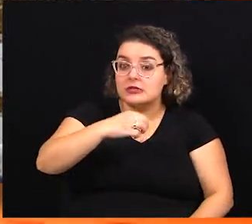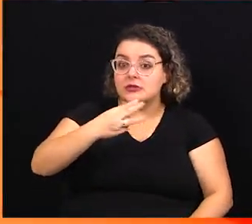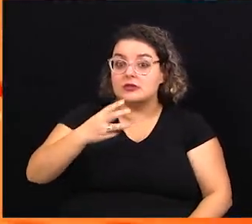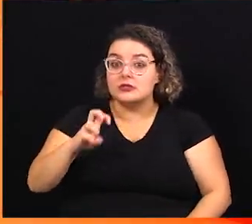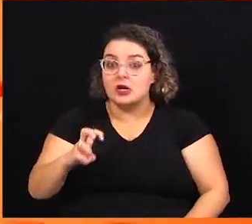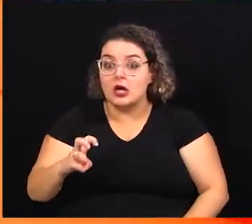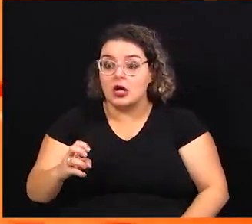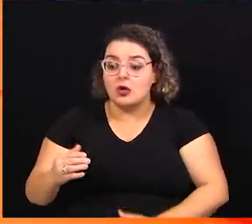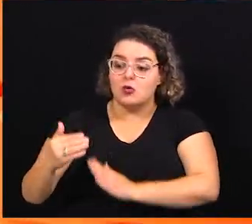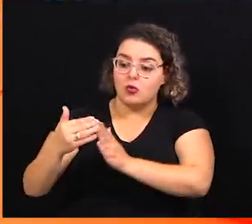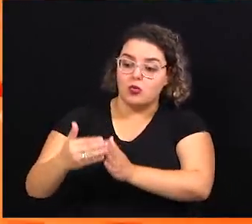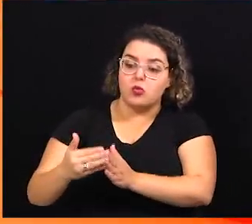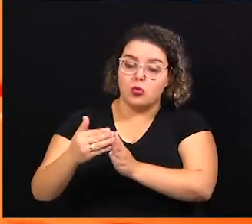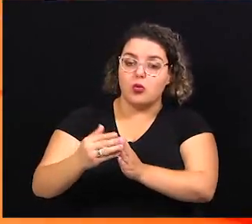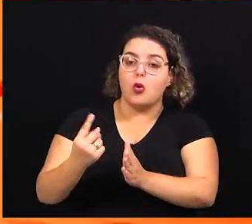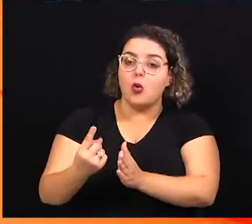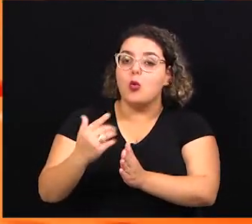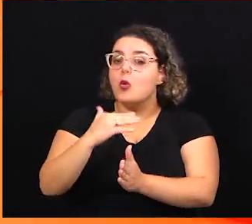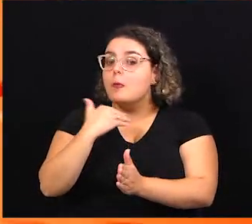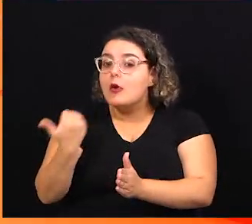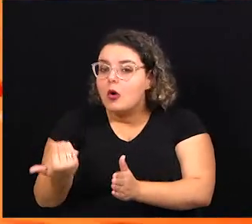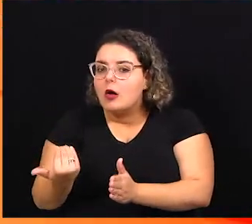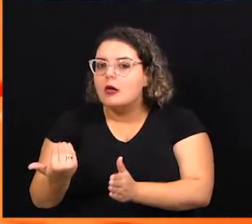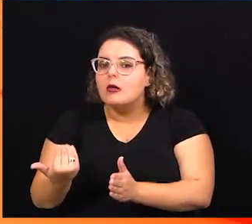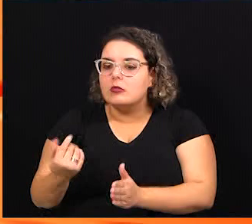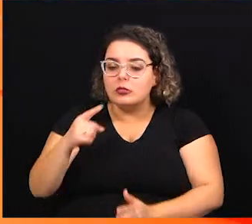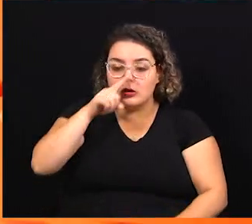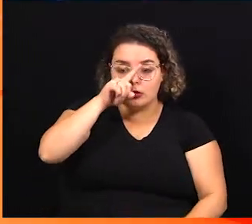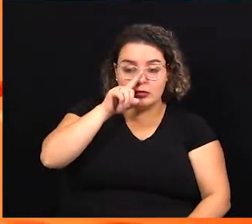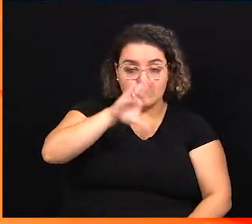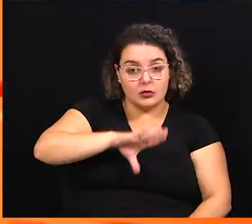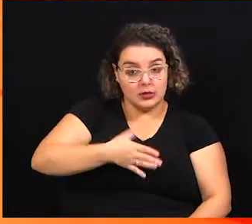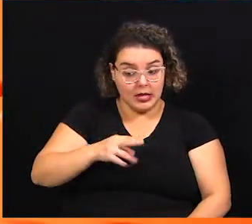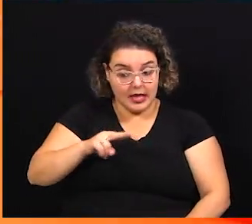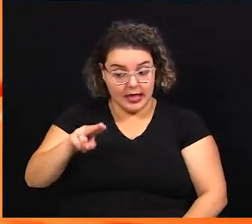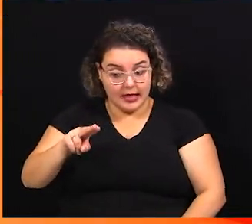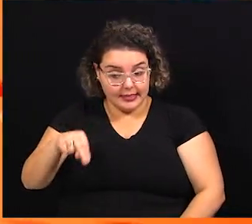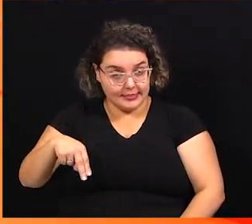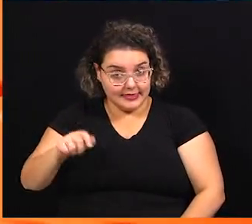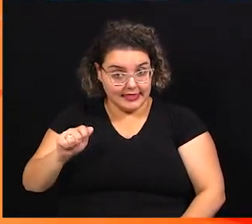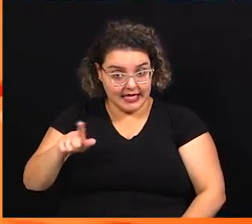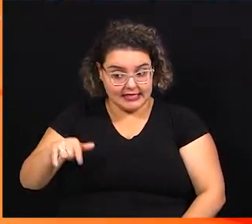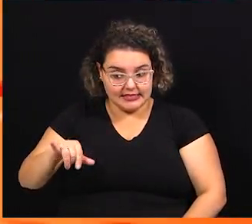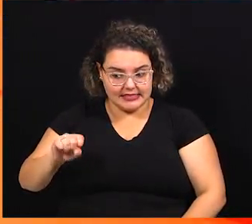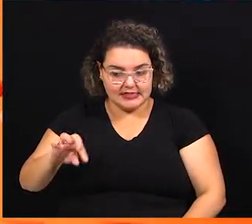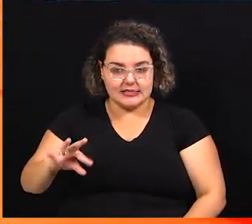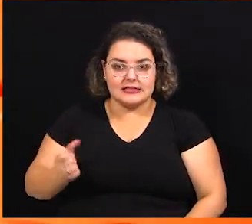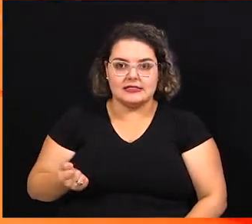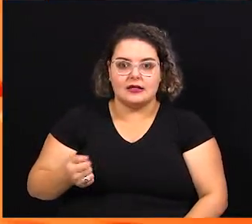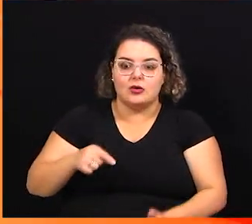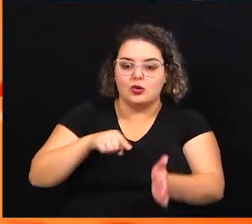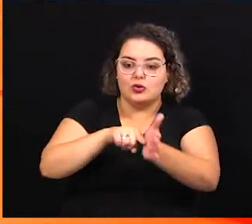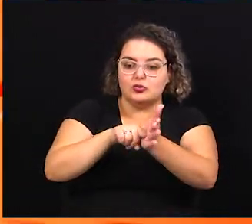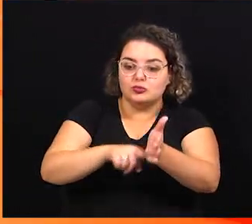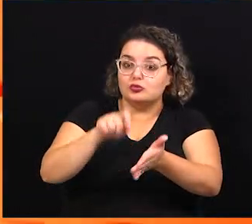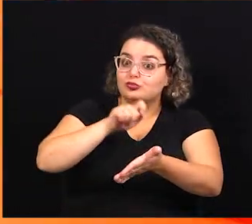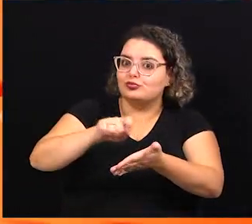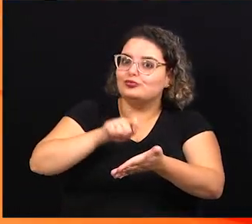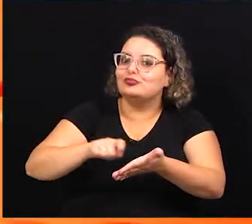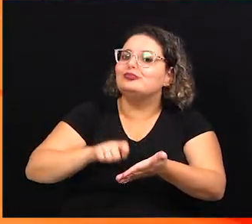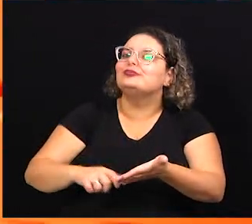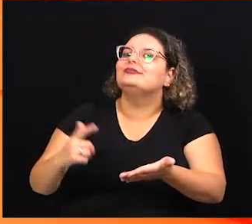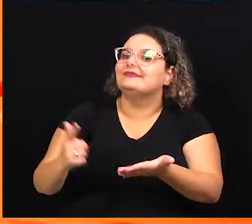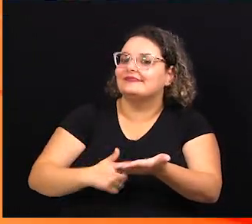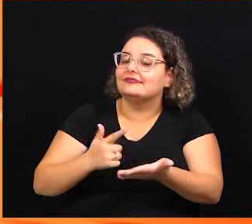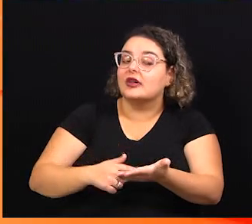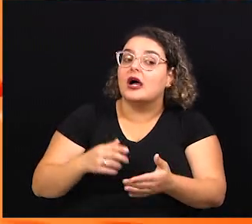expedição morreu durante essa desventura nazista. E eu pessoalmente coloquei como objetivo ir